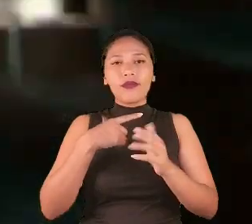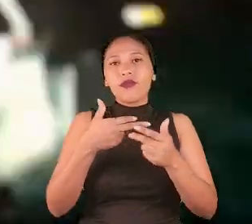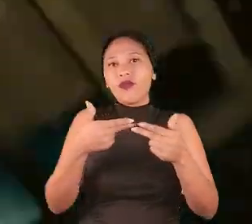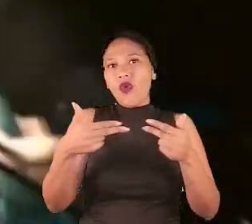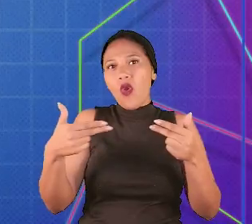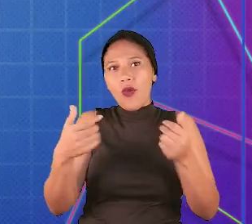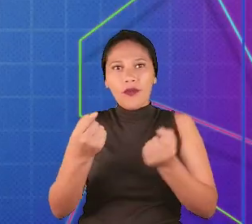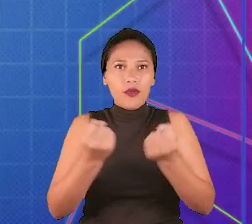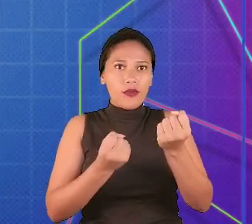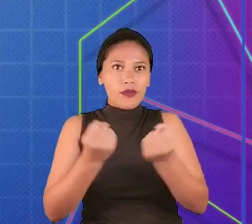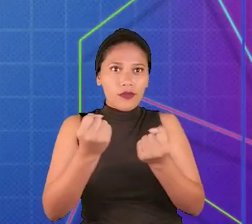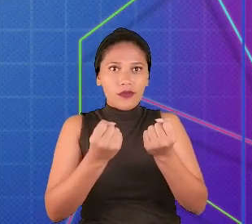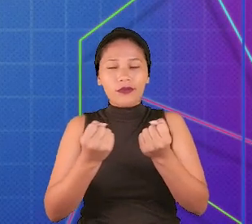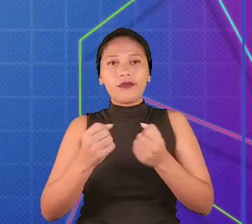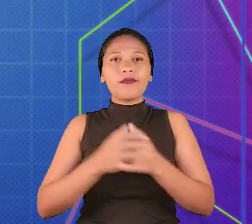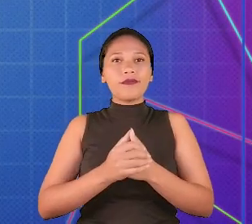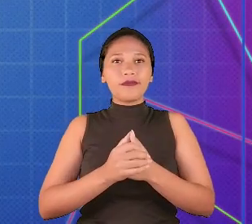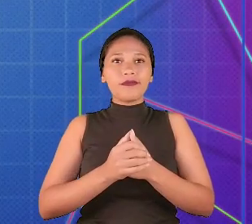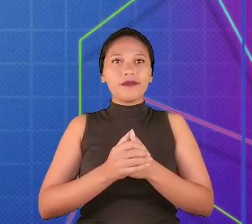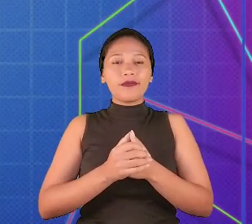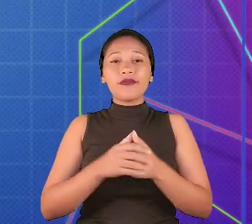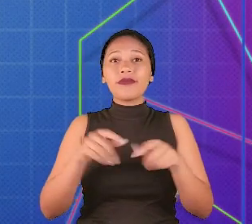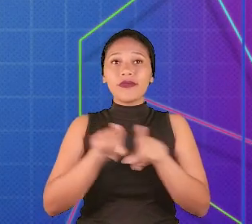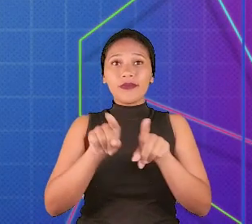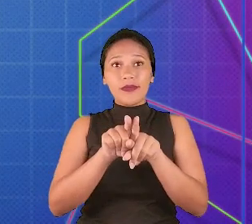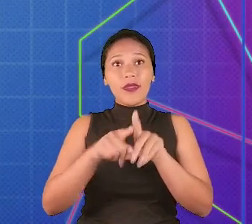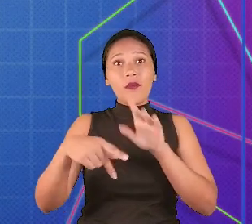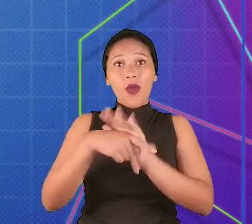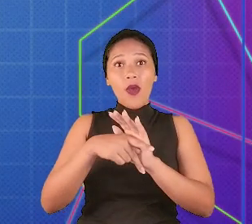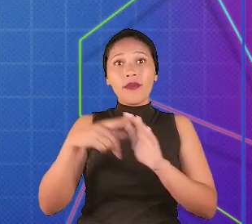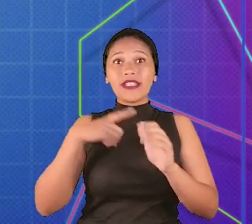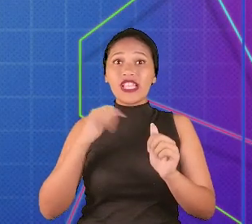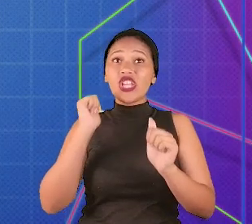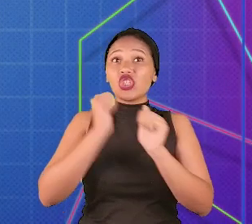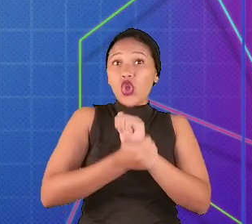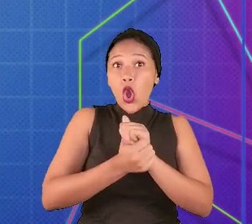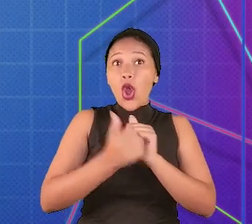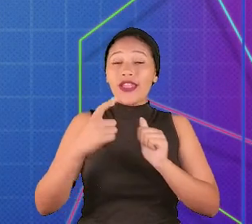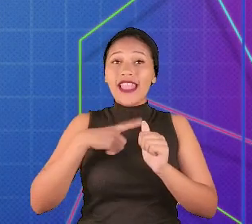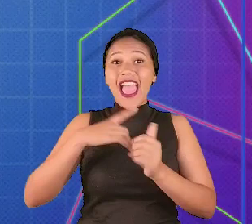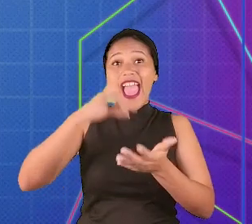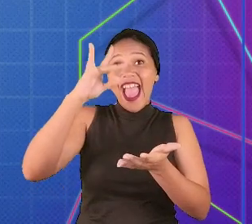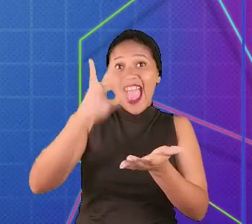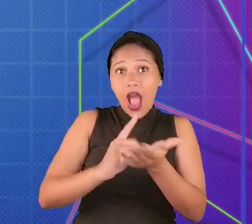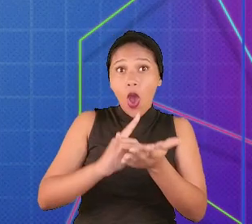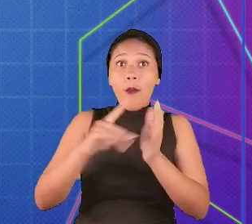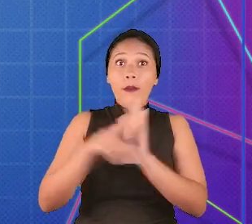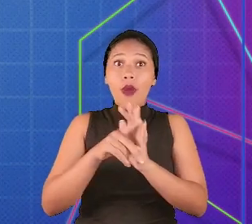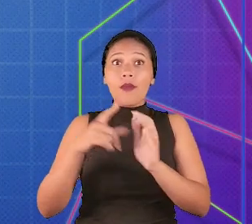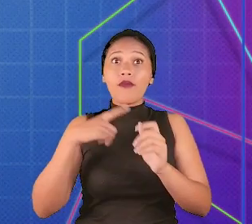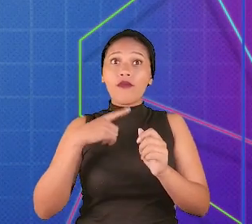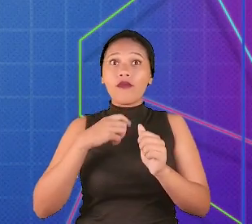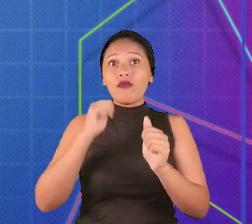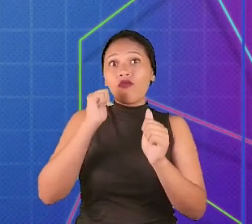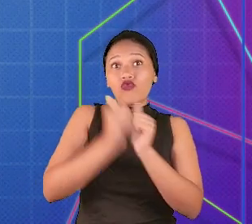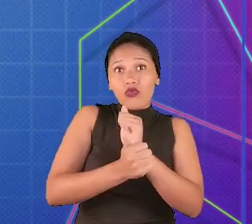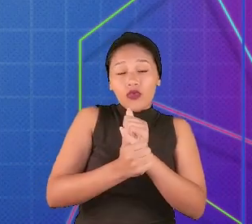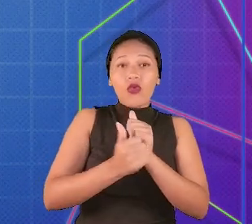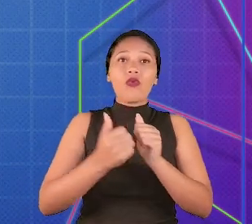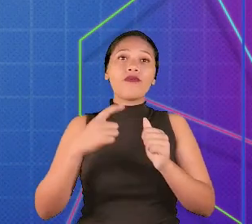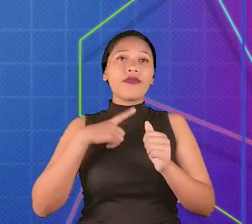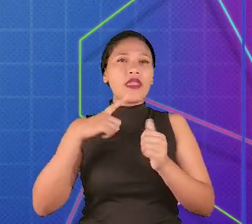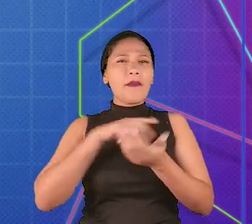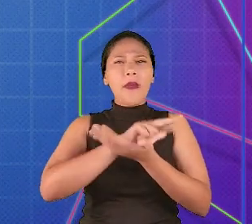Mario Kart. Esporte. Os jogos do tipo esporte simulam partidas reais de futebol, tênis,